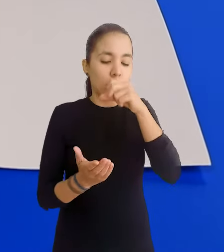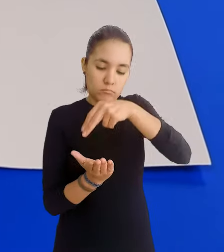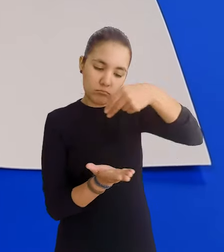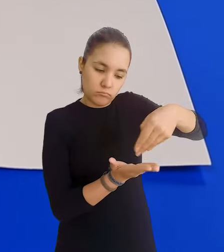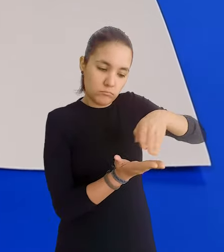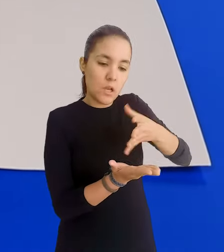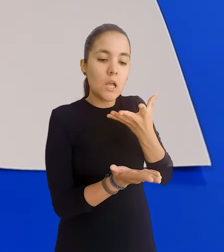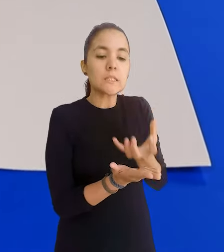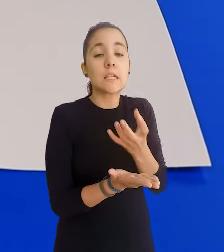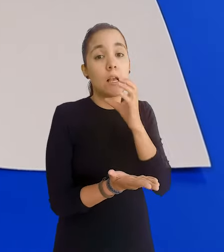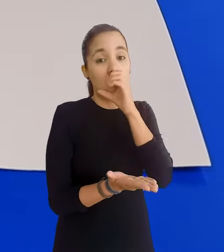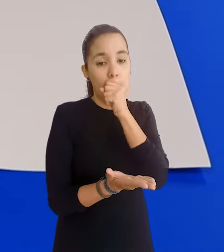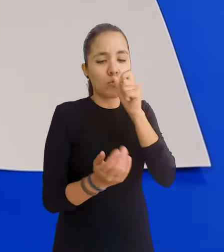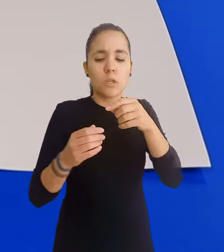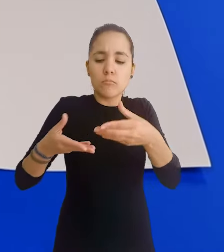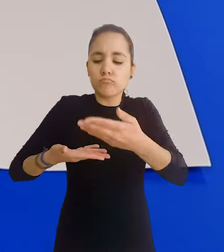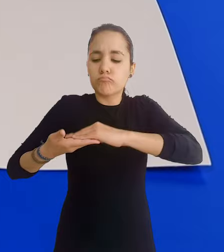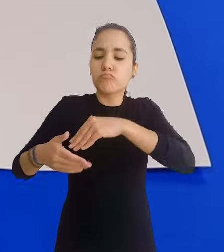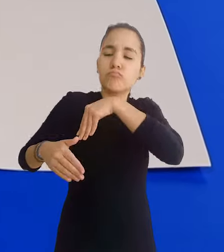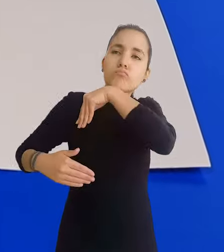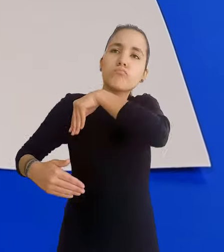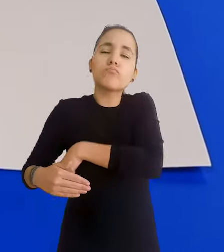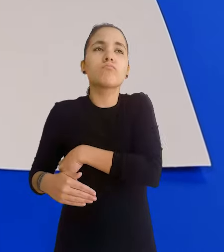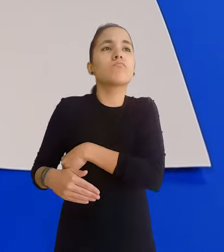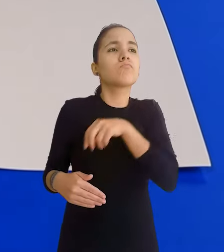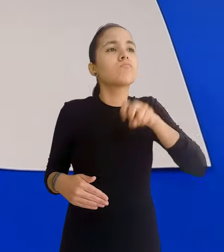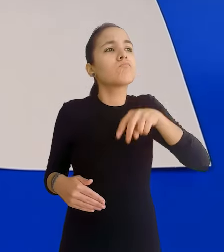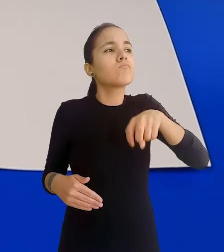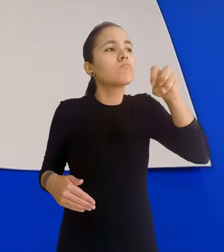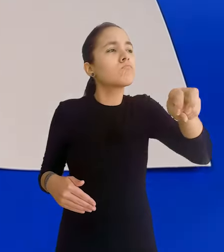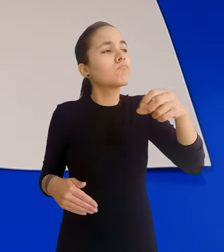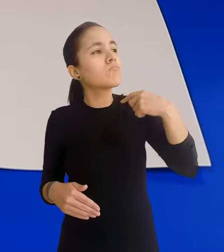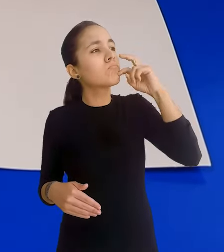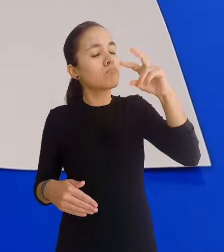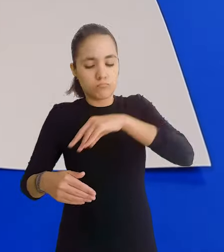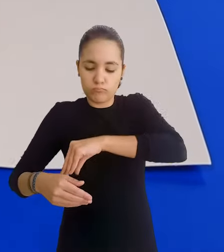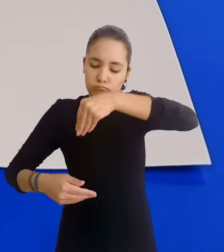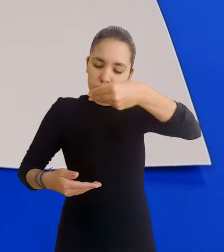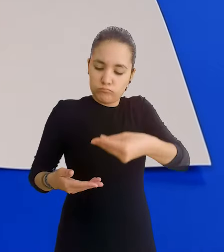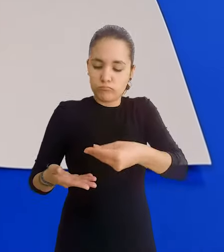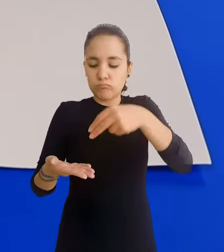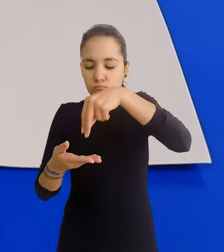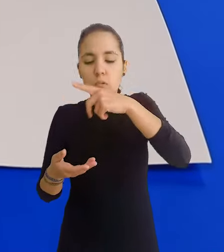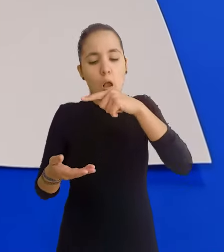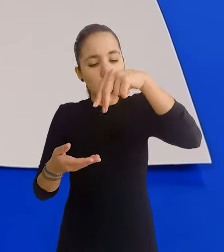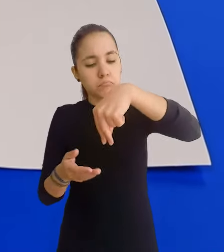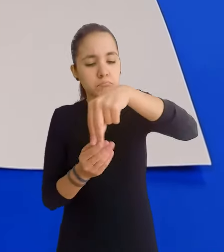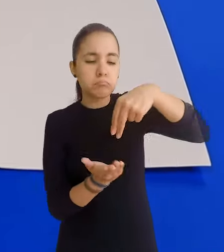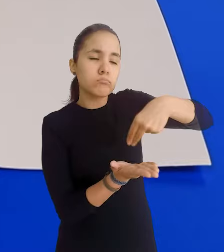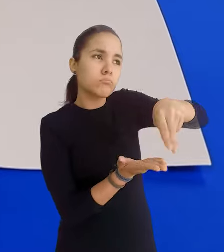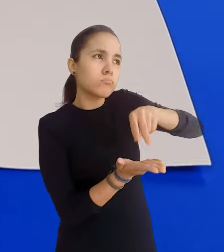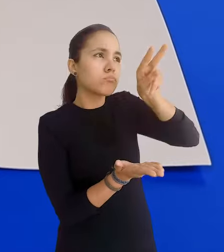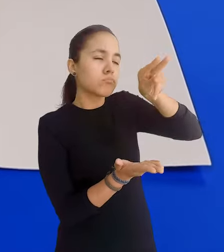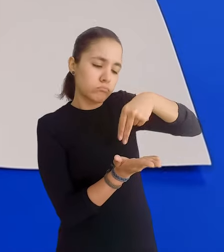pode carregar com você até fazer umas observações ao ar livre. Aqui eu vou desenhar uma fruta, onde eu vou começando com